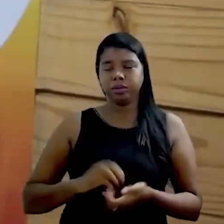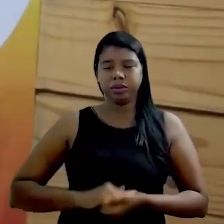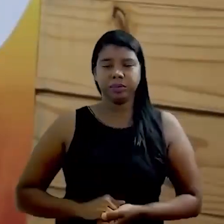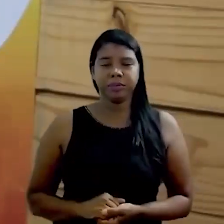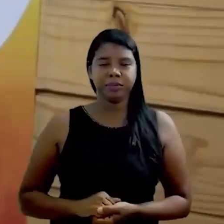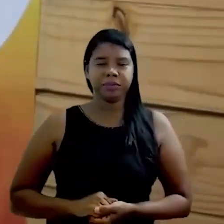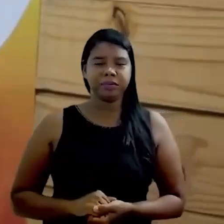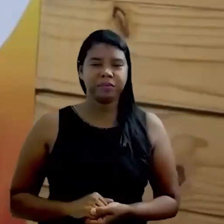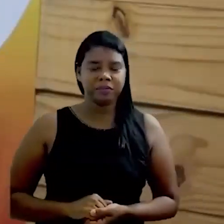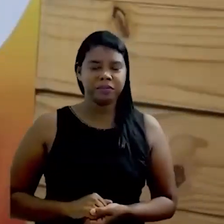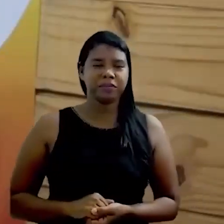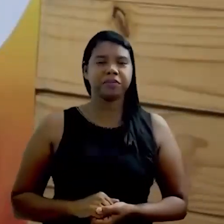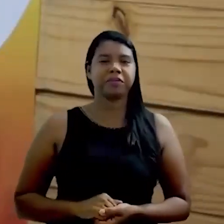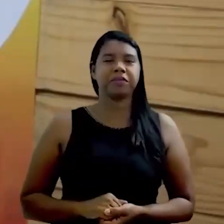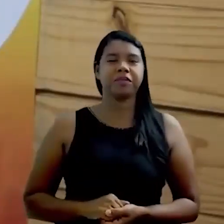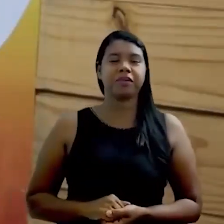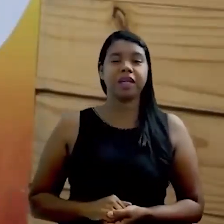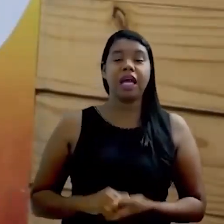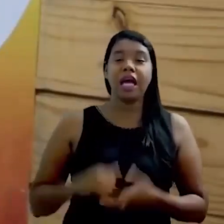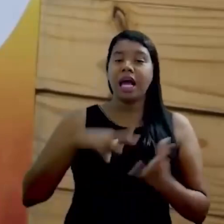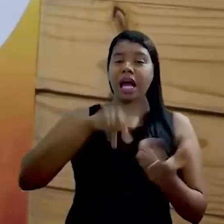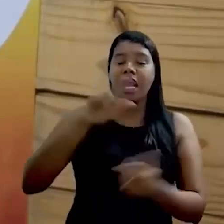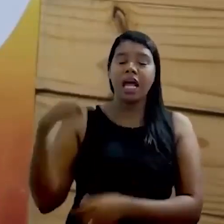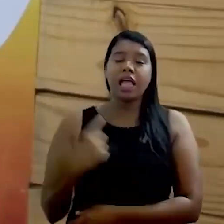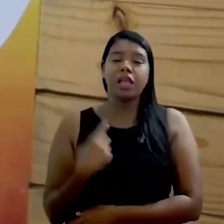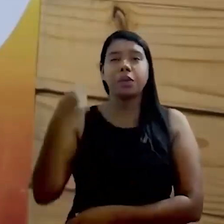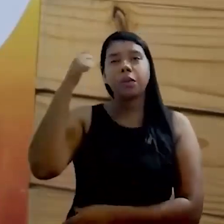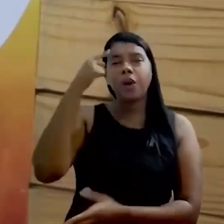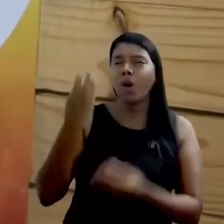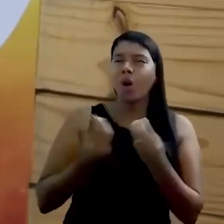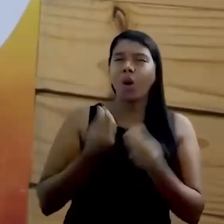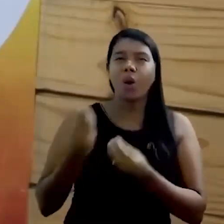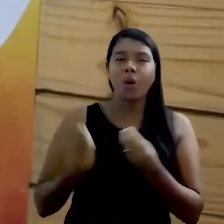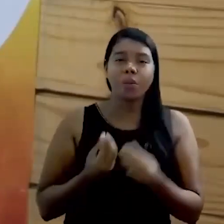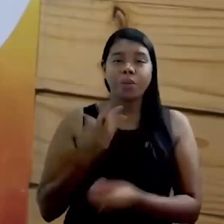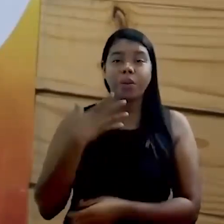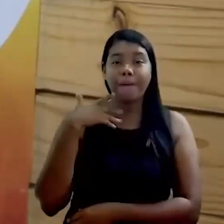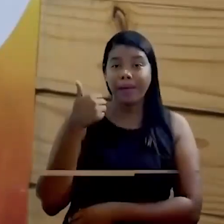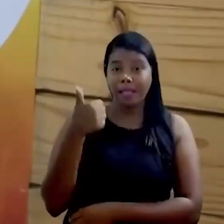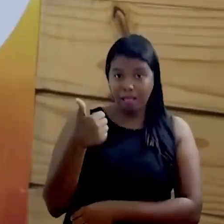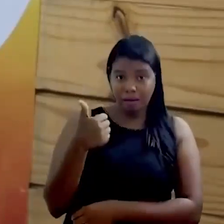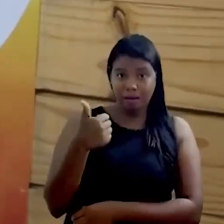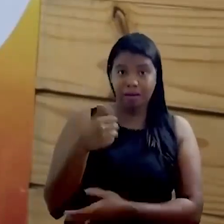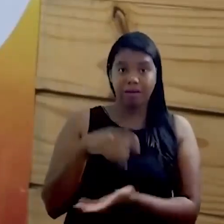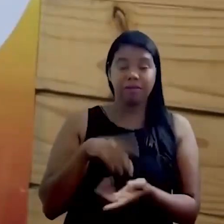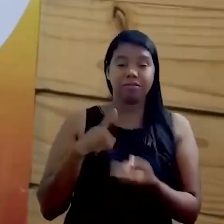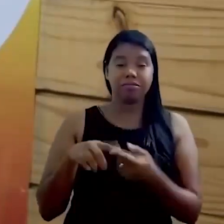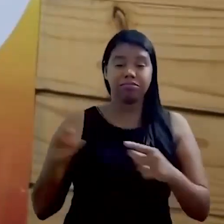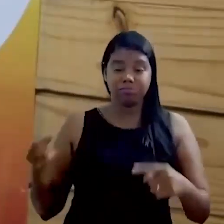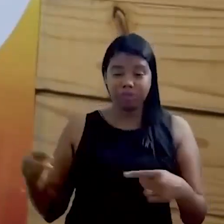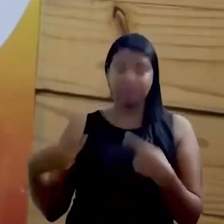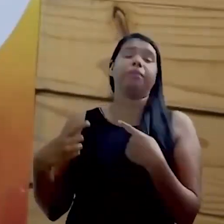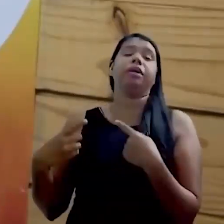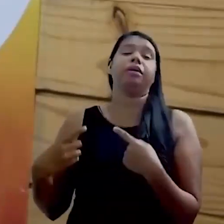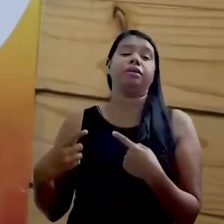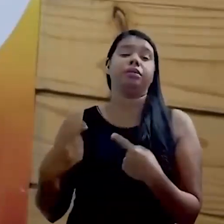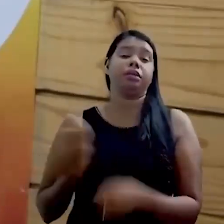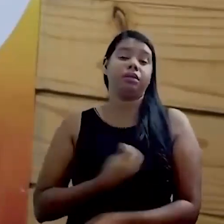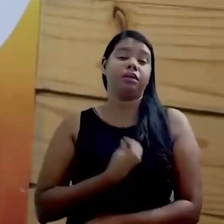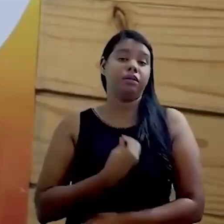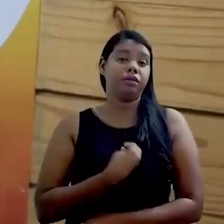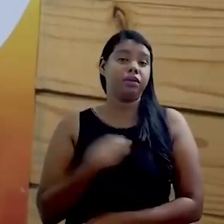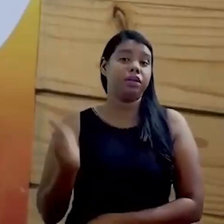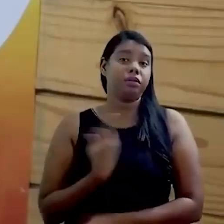nosso planeta. Então a gente está pensando em como consumir de uma maneira melhor, que impacte menos, né, a vida